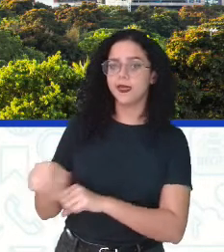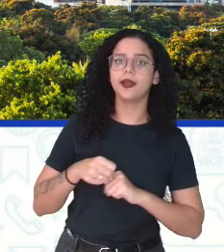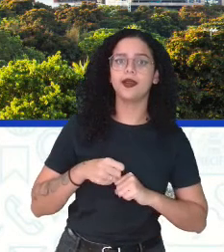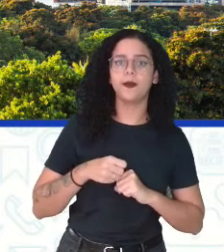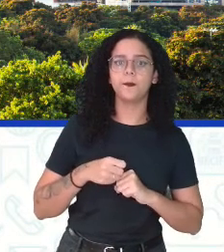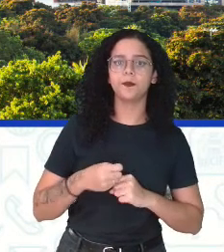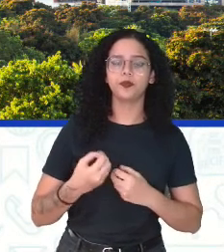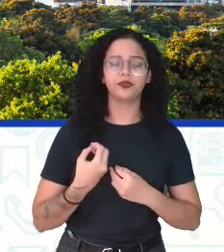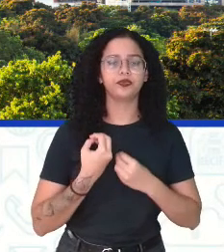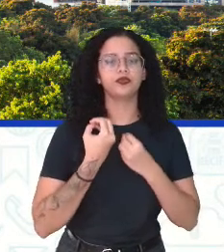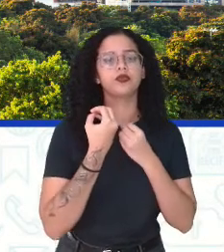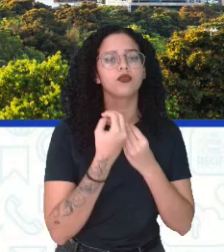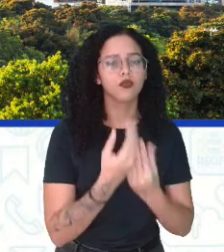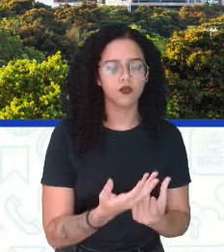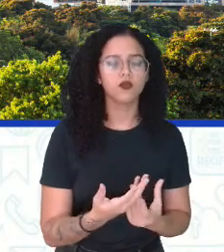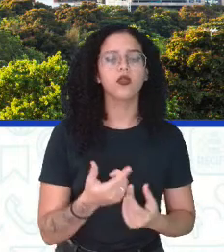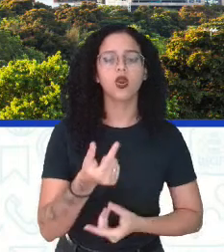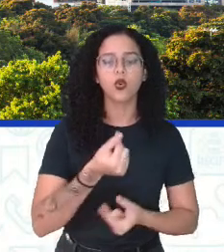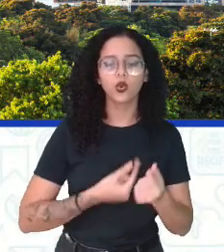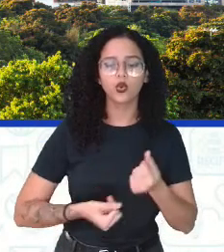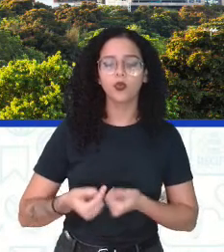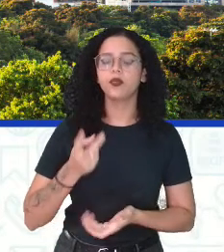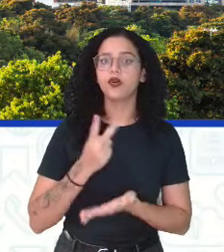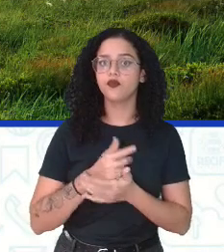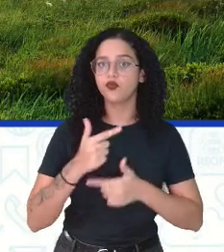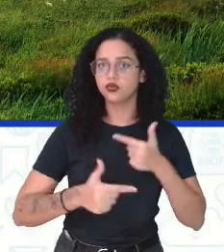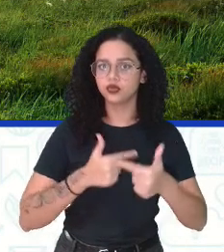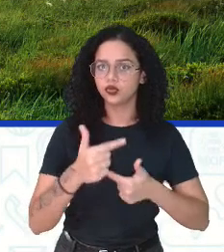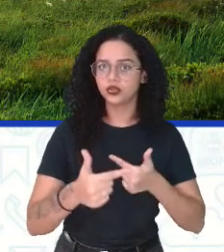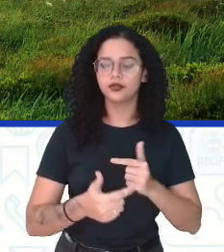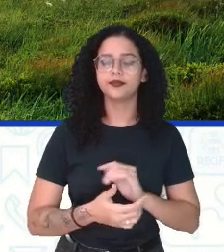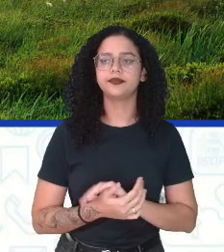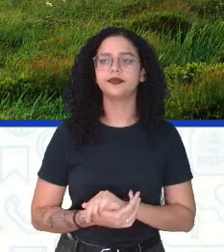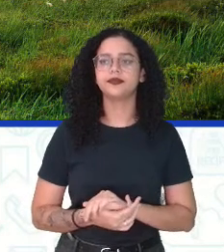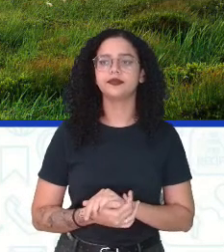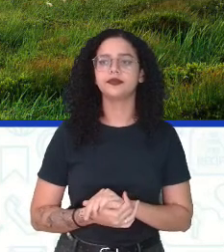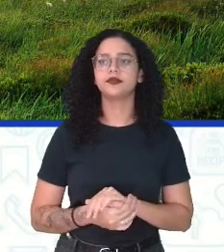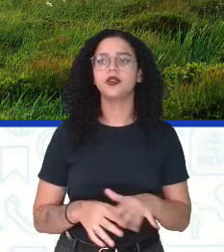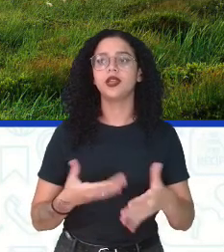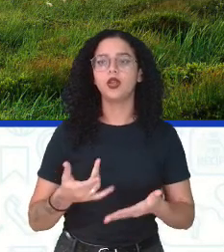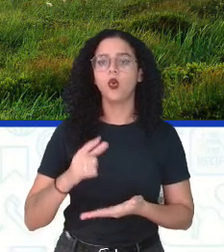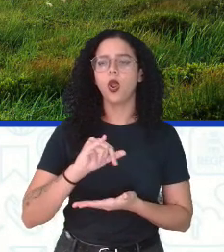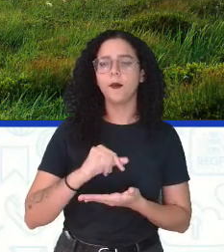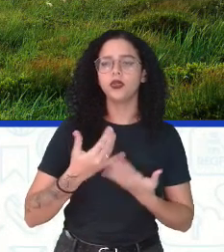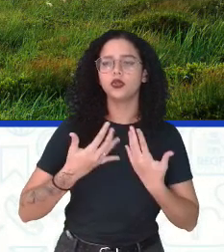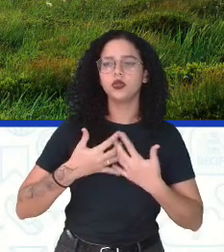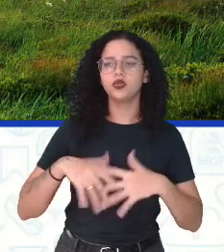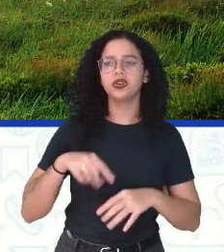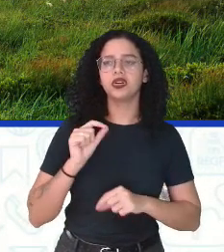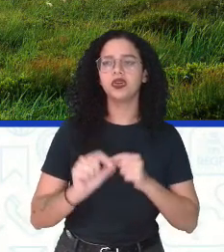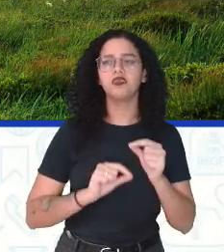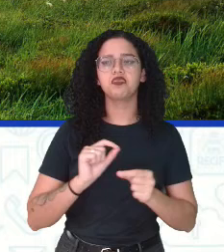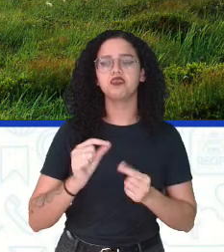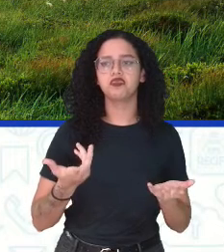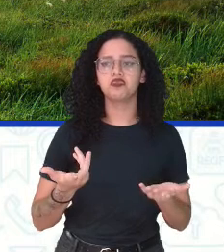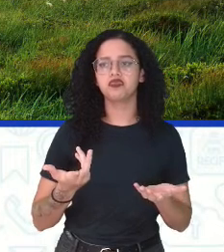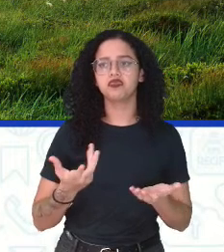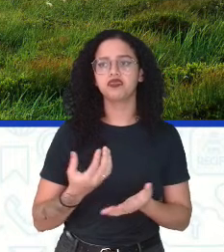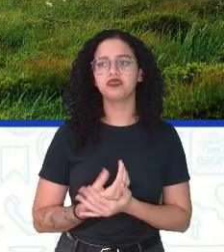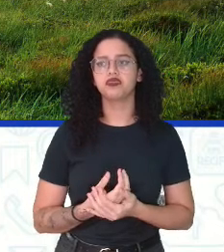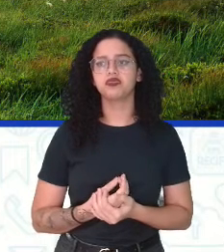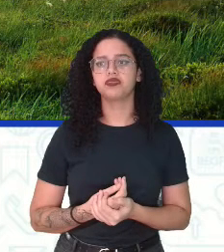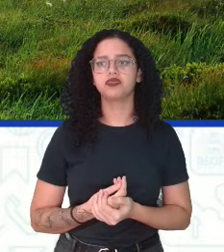gente bota a economia para rodar, não é isso? Então, o capital natural, ele vai ser o quê no final das contas, gente? Então,